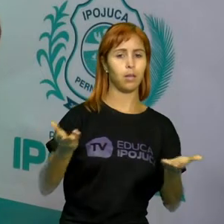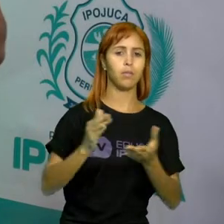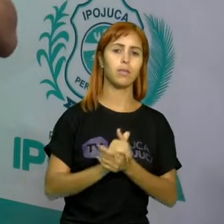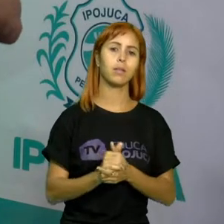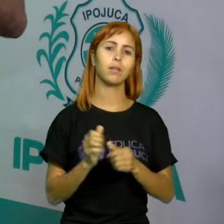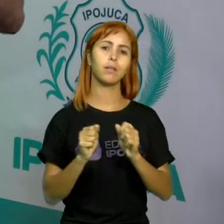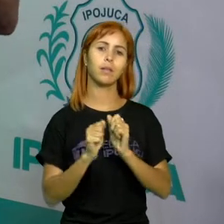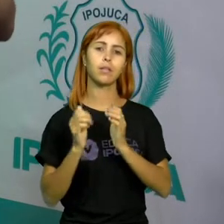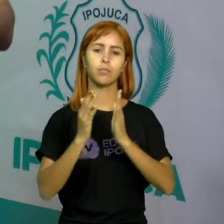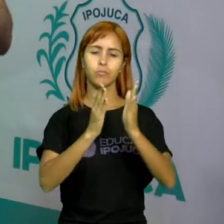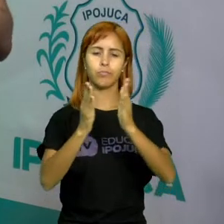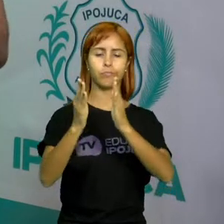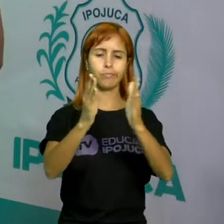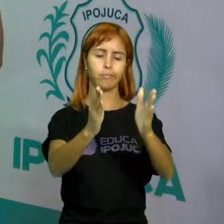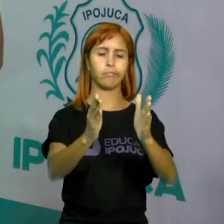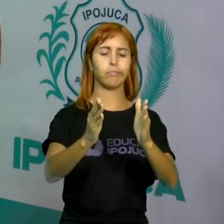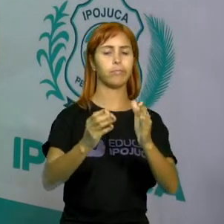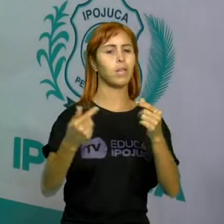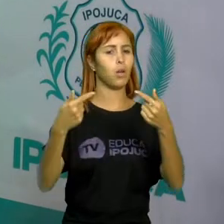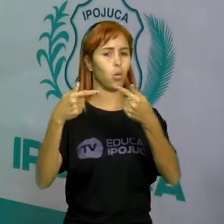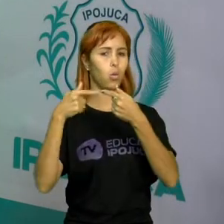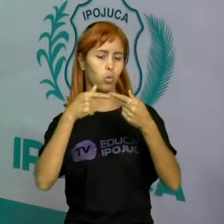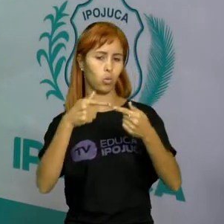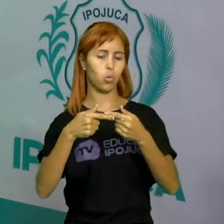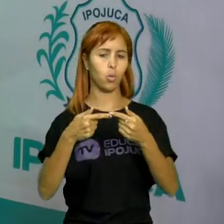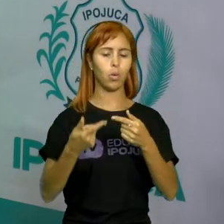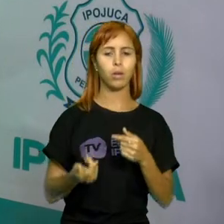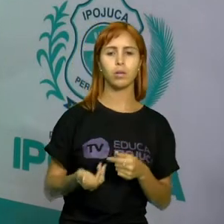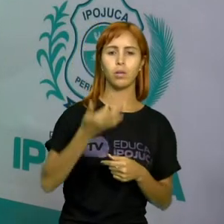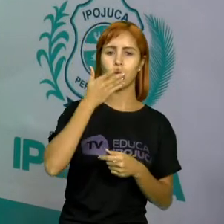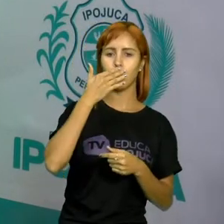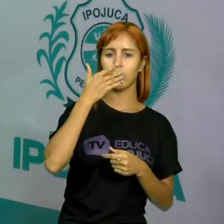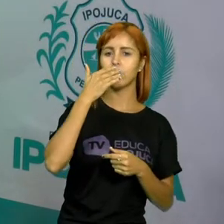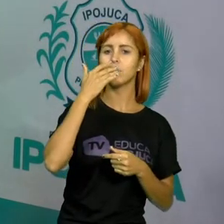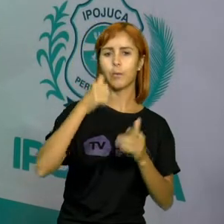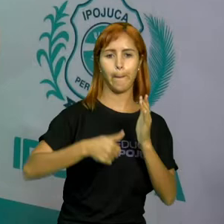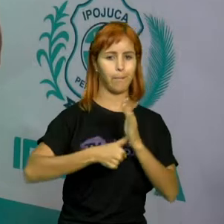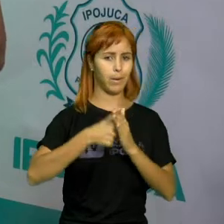ser direcionadas a partir das cores primárias.